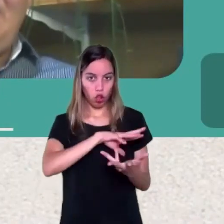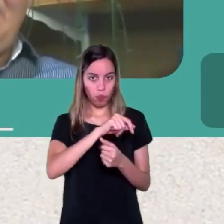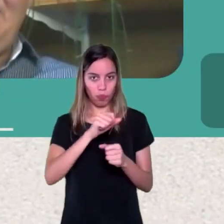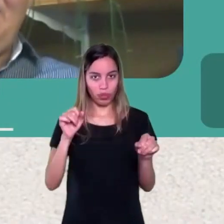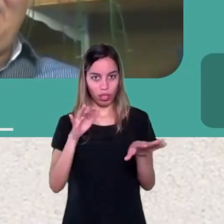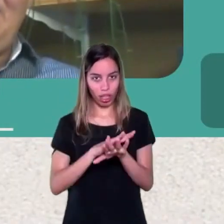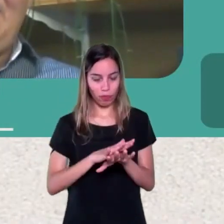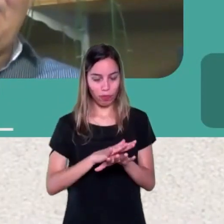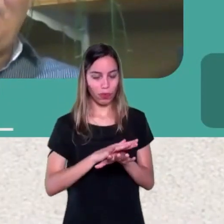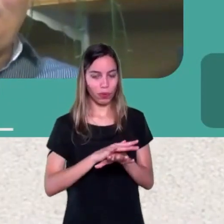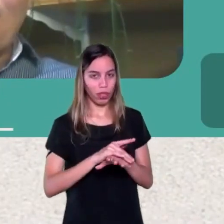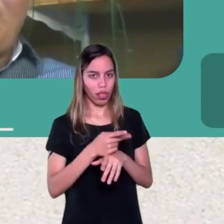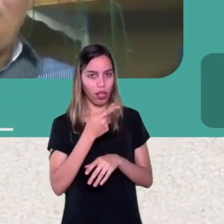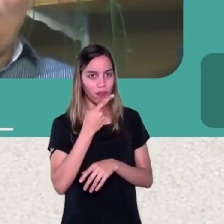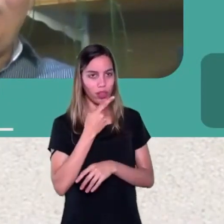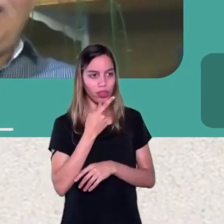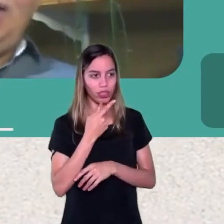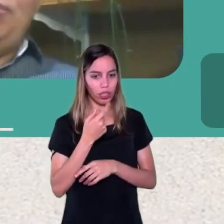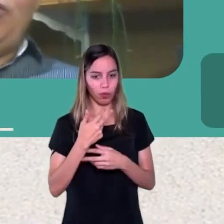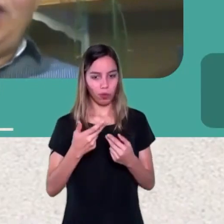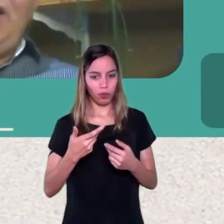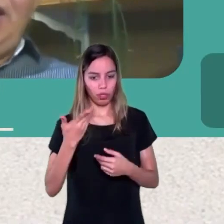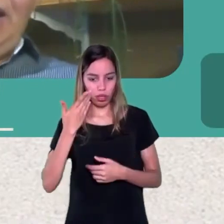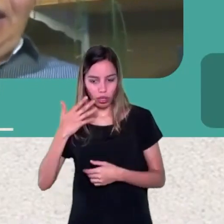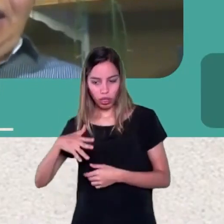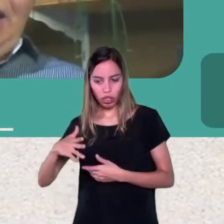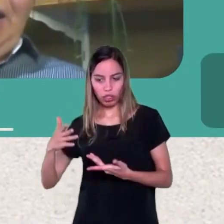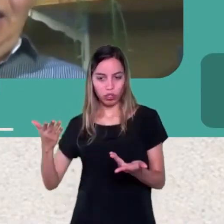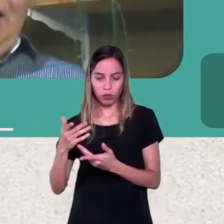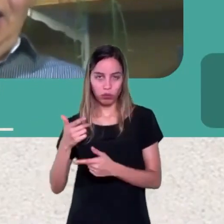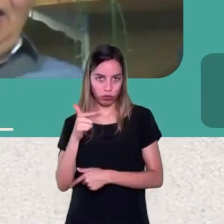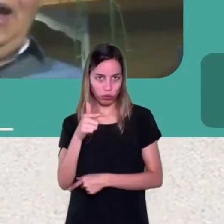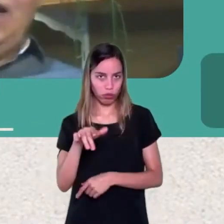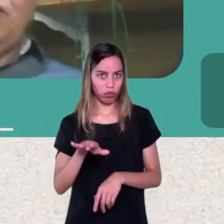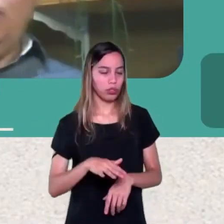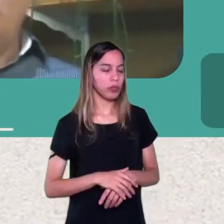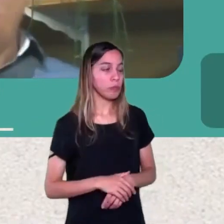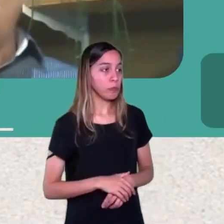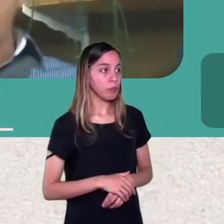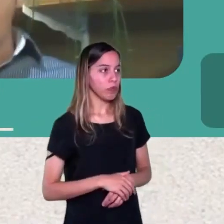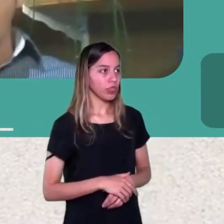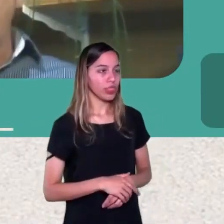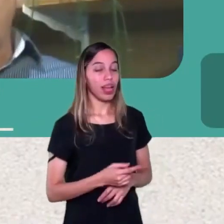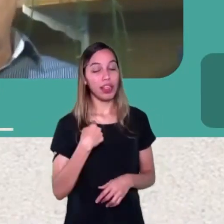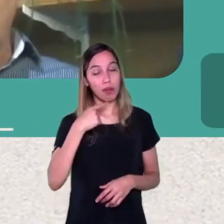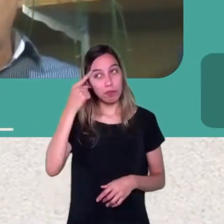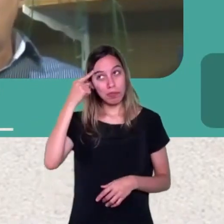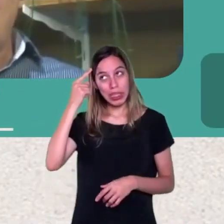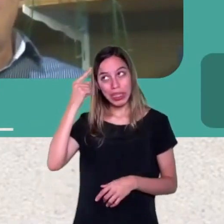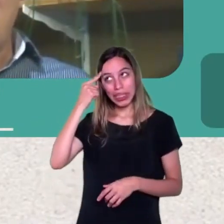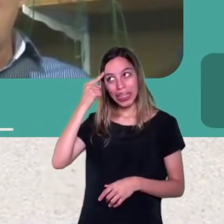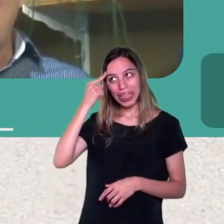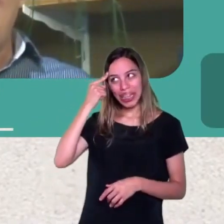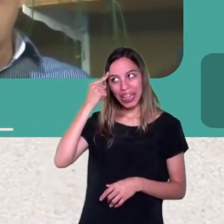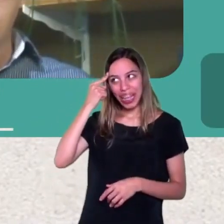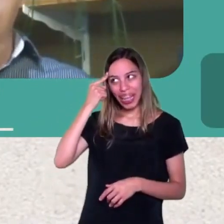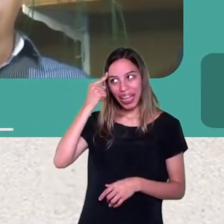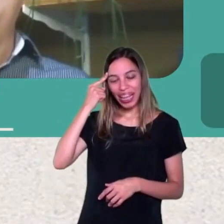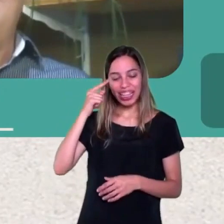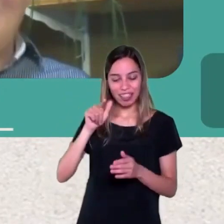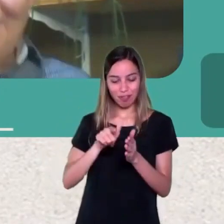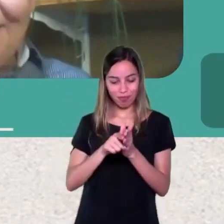coluna Aqui Tem, Mas Acabou. Porque antes boa dos lembrança, 80, porque ele também trabalha muito com